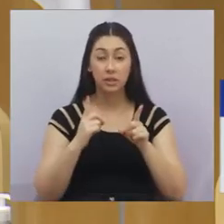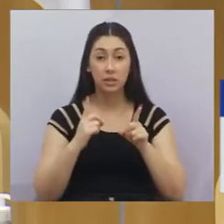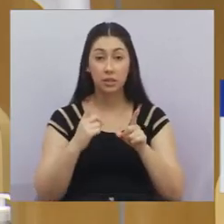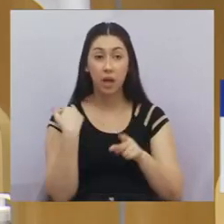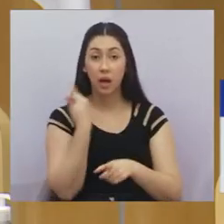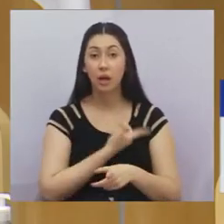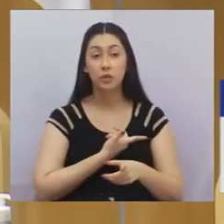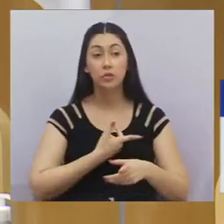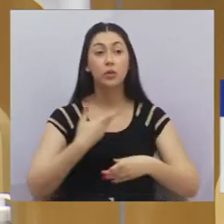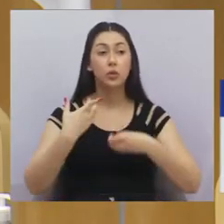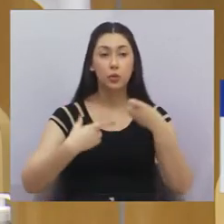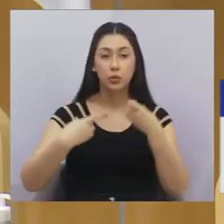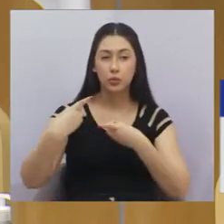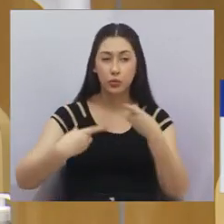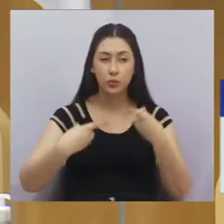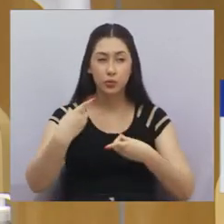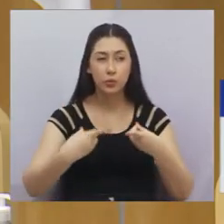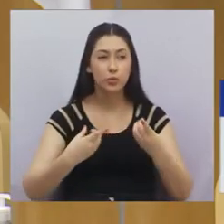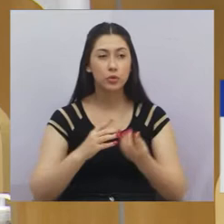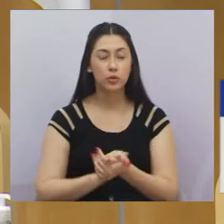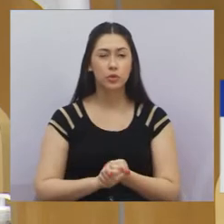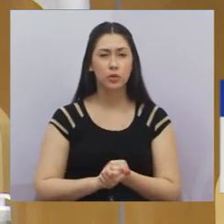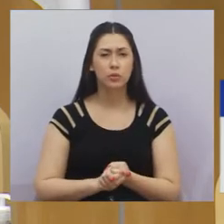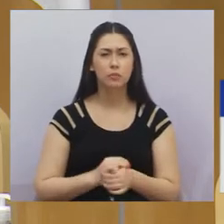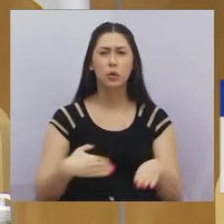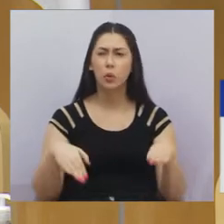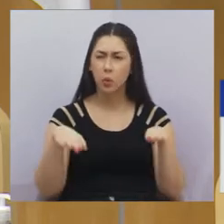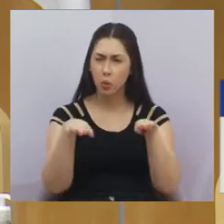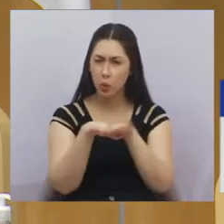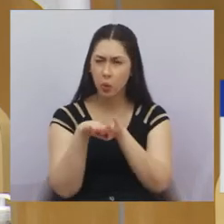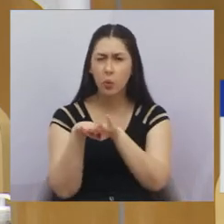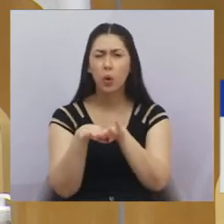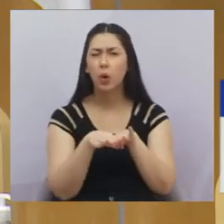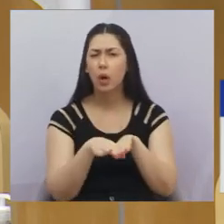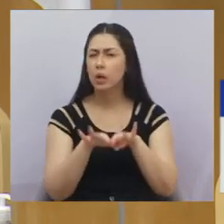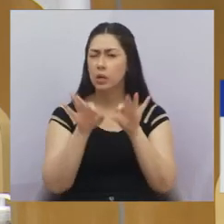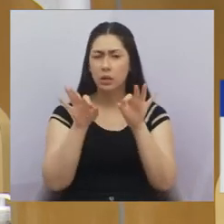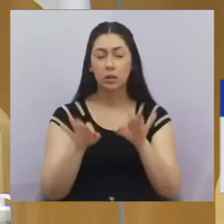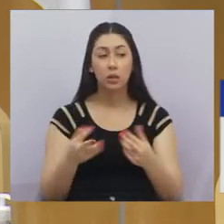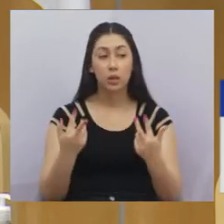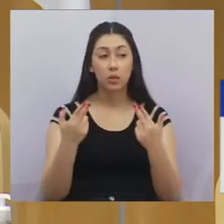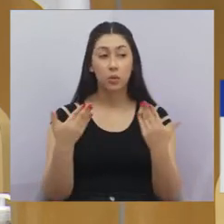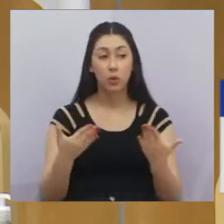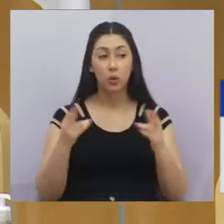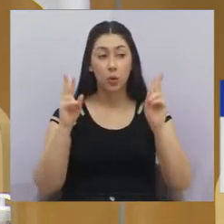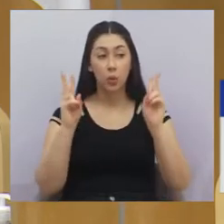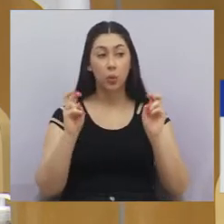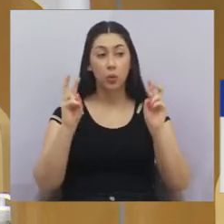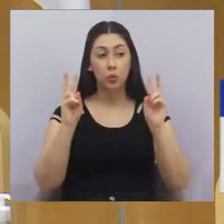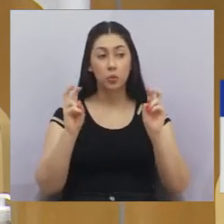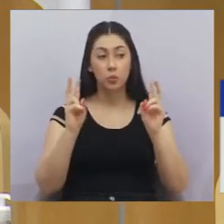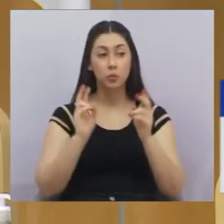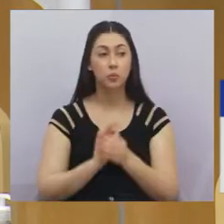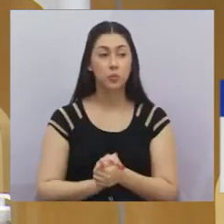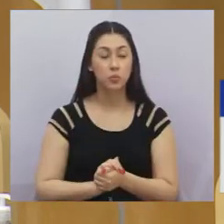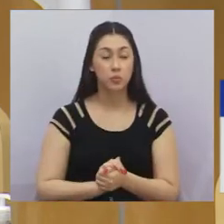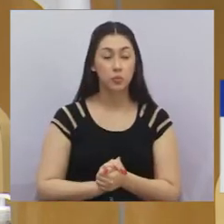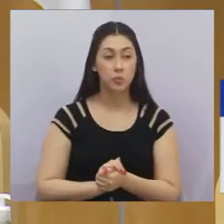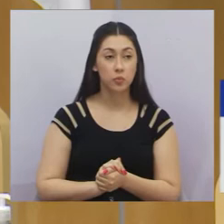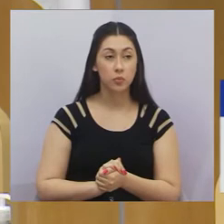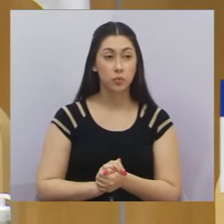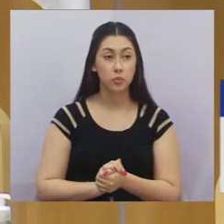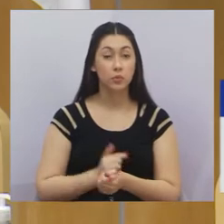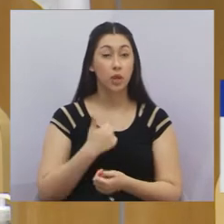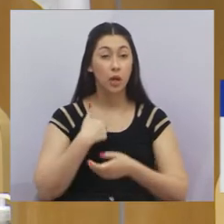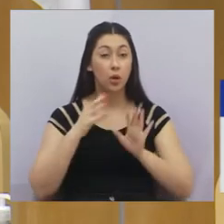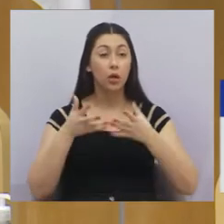para a discussão de uma forma bem coerente qualquer tipo de assunto como esse, que é uma questão polêmica. E como